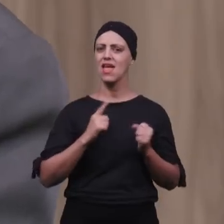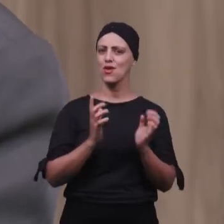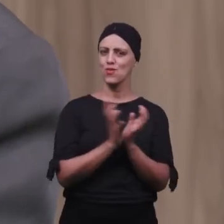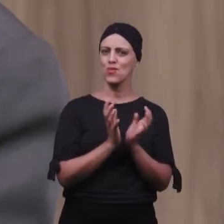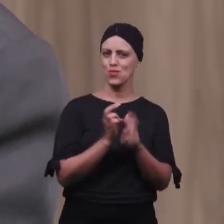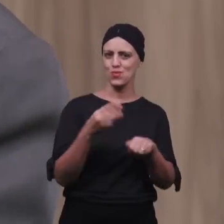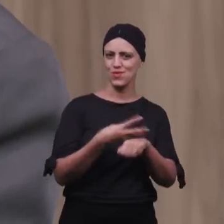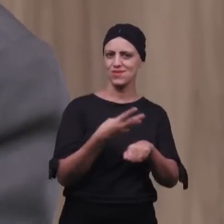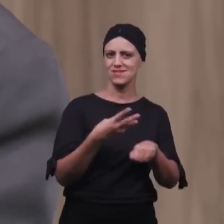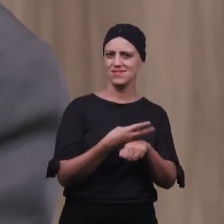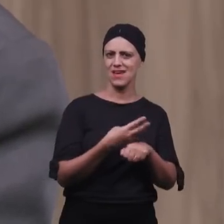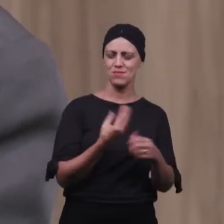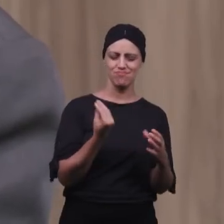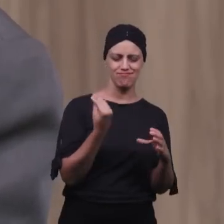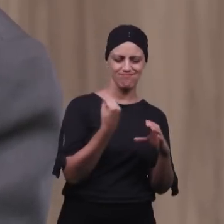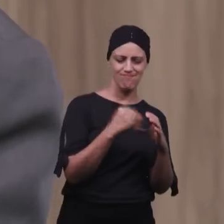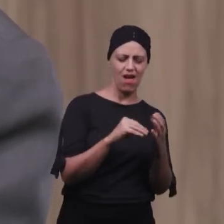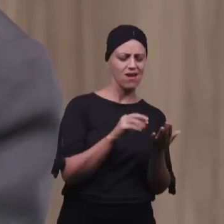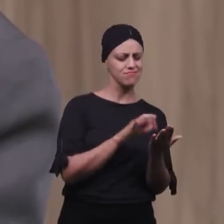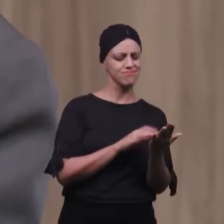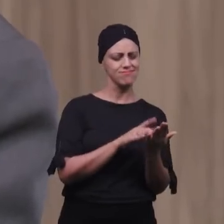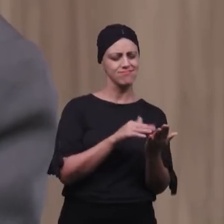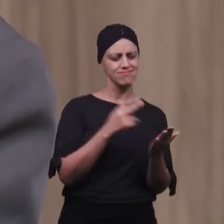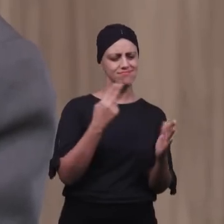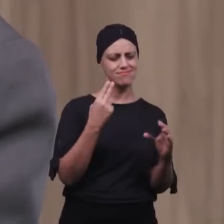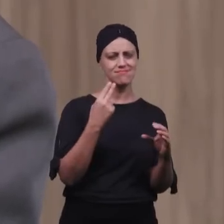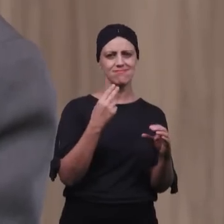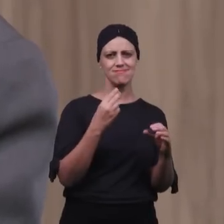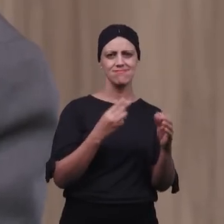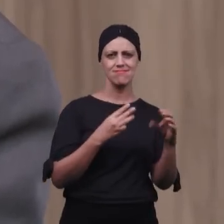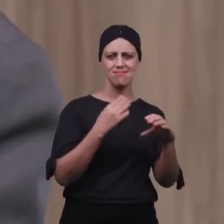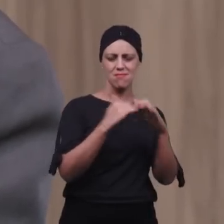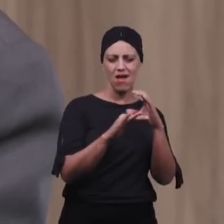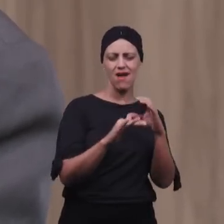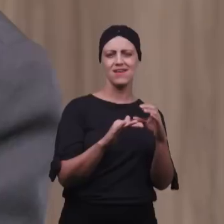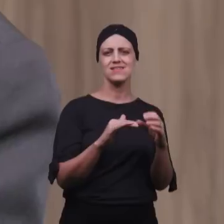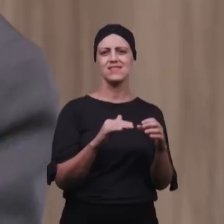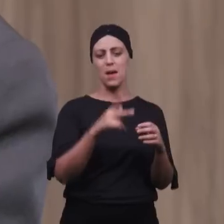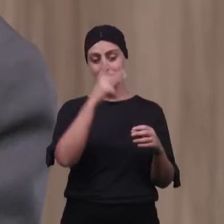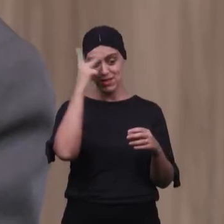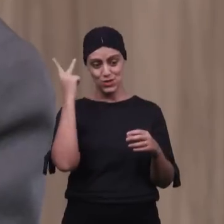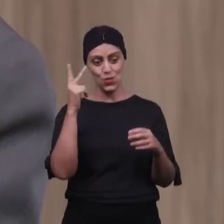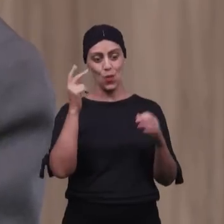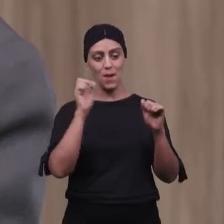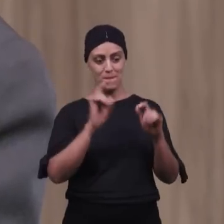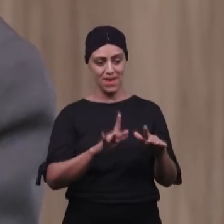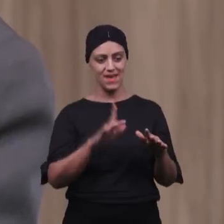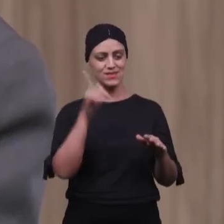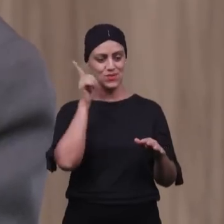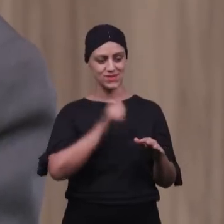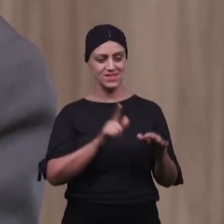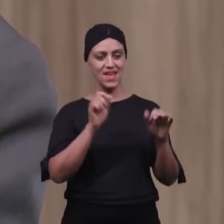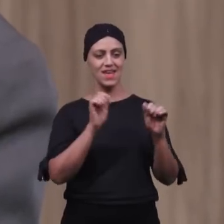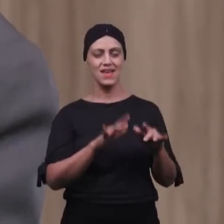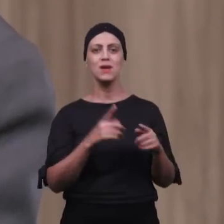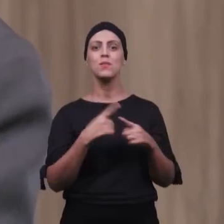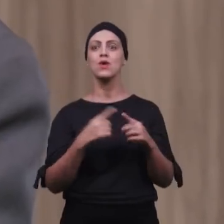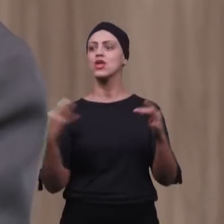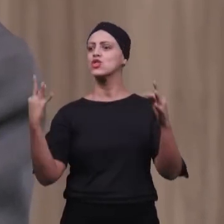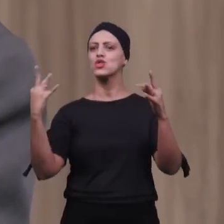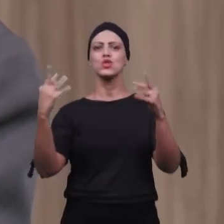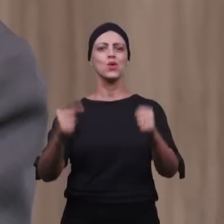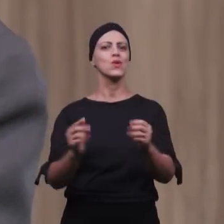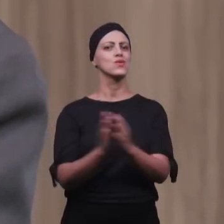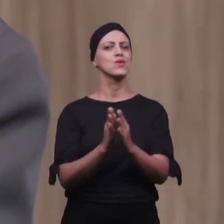Mas, a pessoa tal recebeu a bênção tal, porque todos estamos orando, todos oramos por aquela pessoa, por